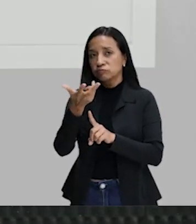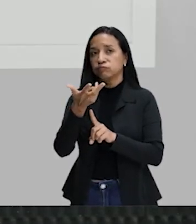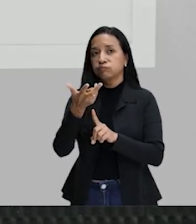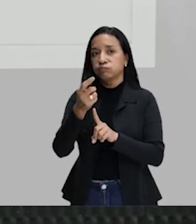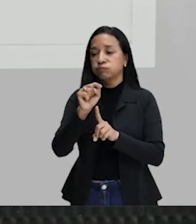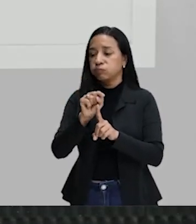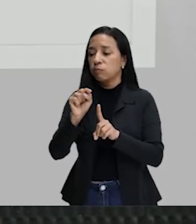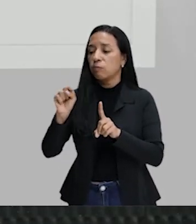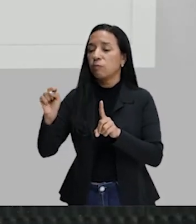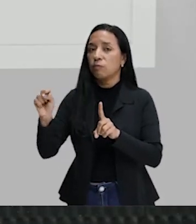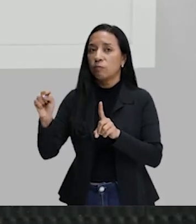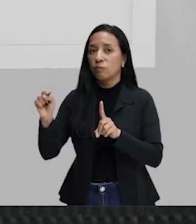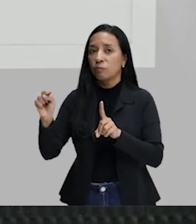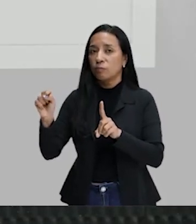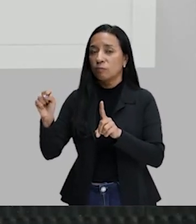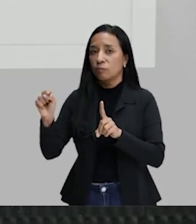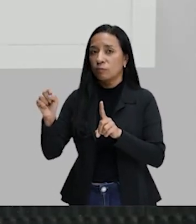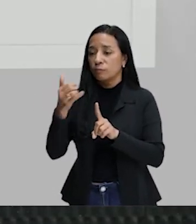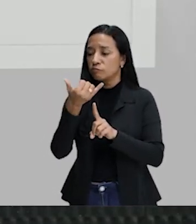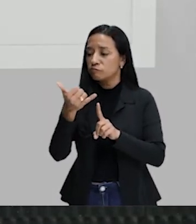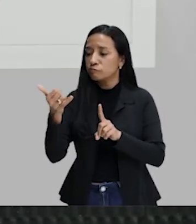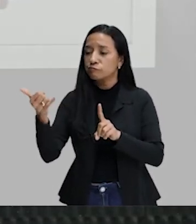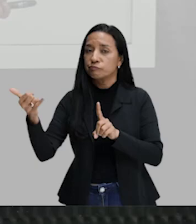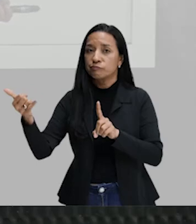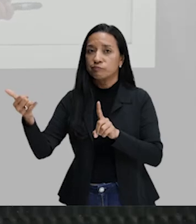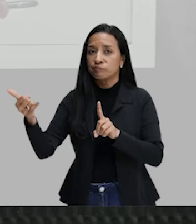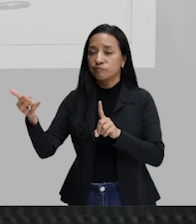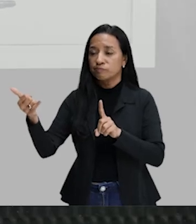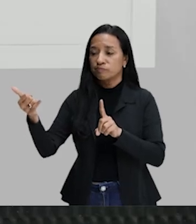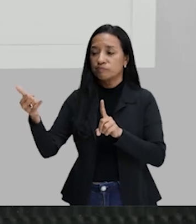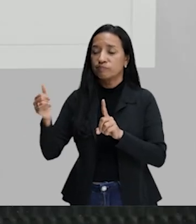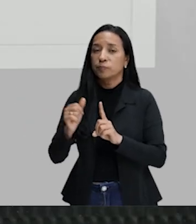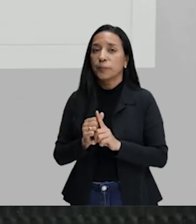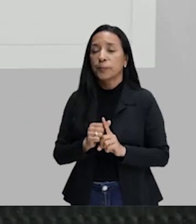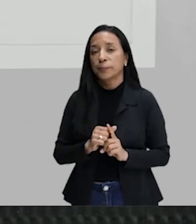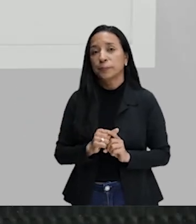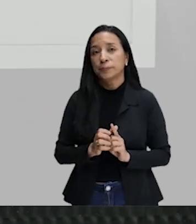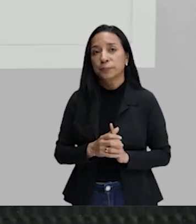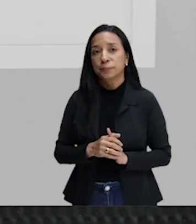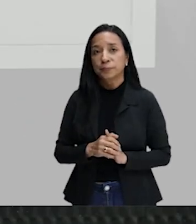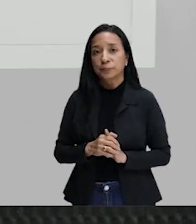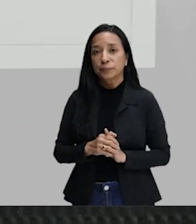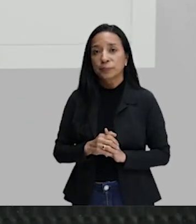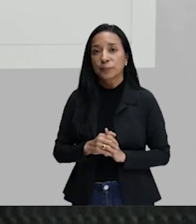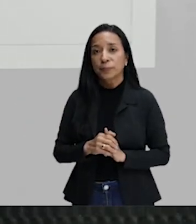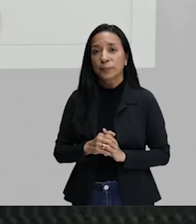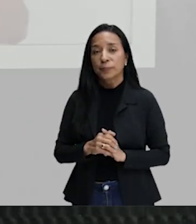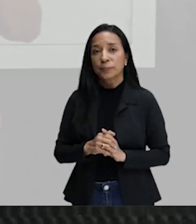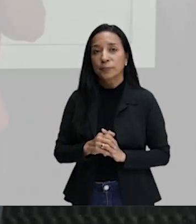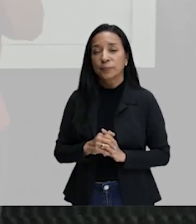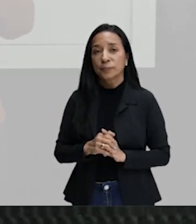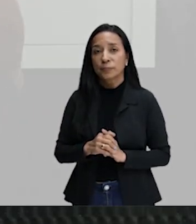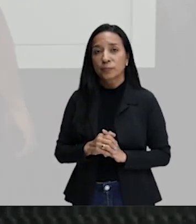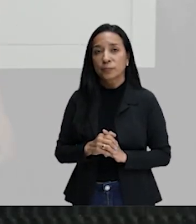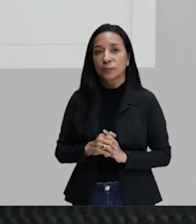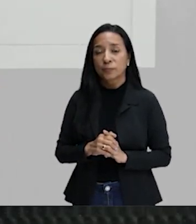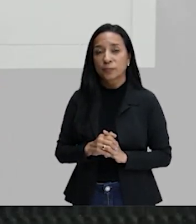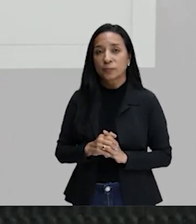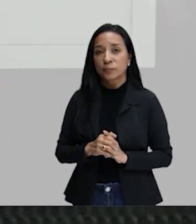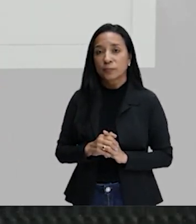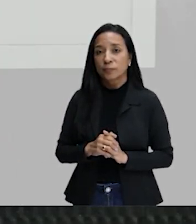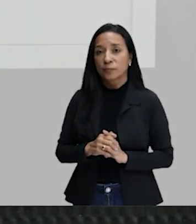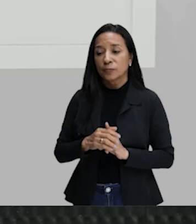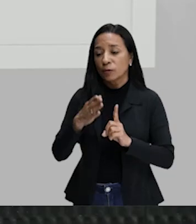Então, neste caso, eu tenho campo e velocidade no mesmo sentido, certo? Então, o ângulo entre